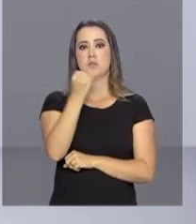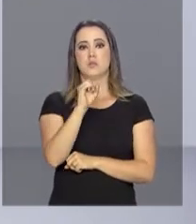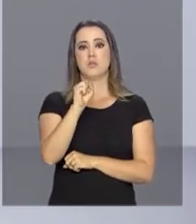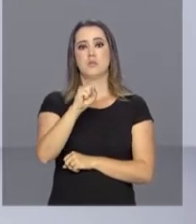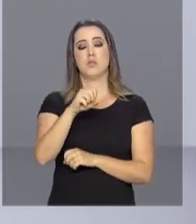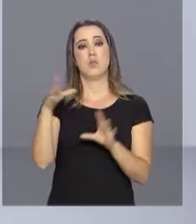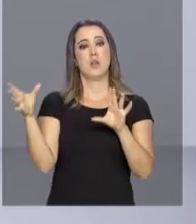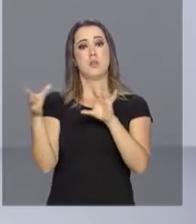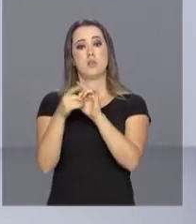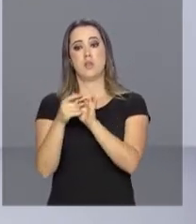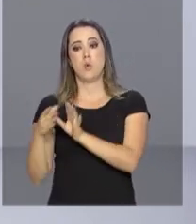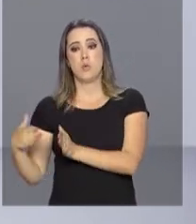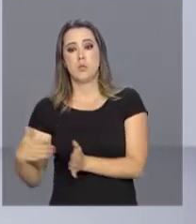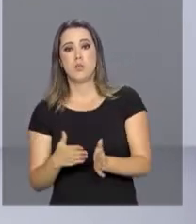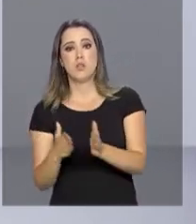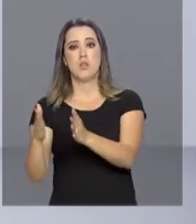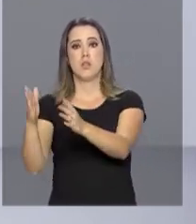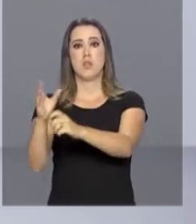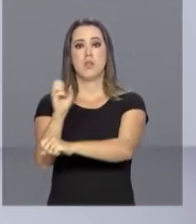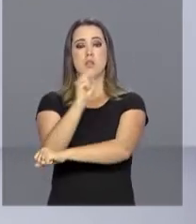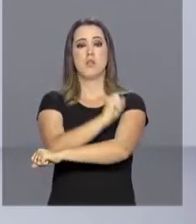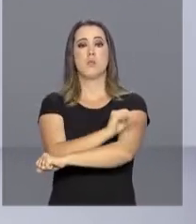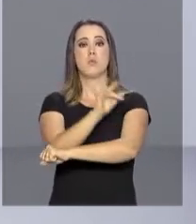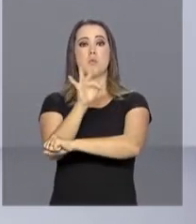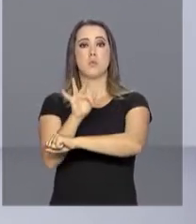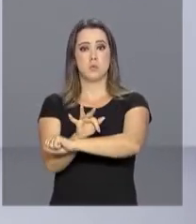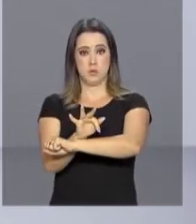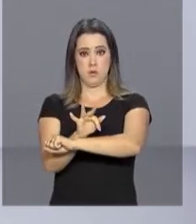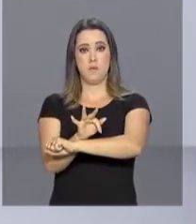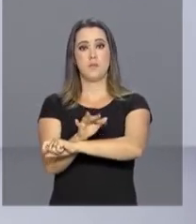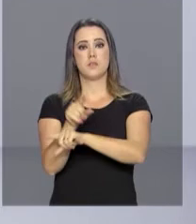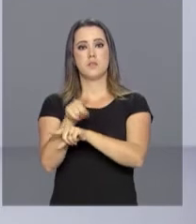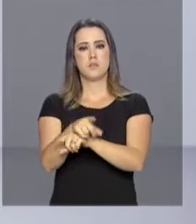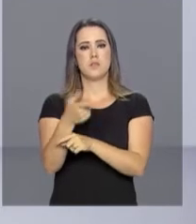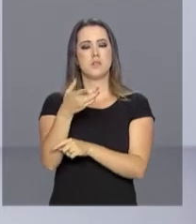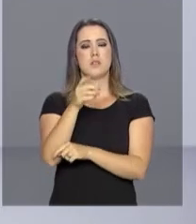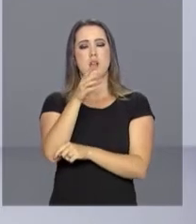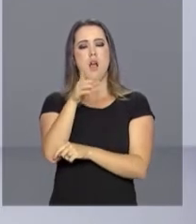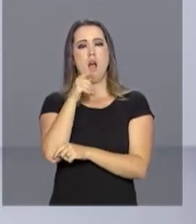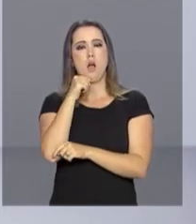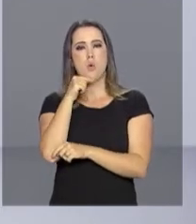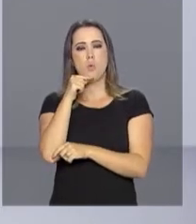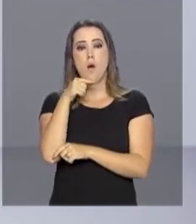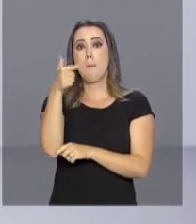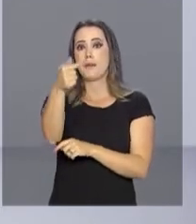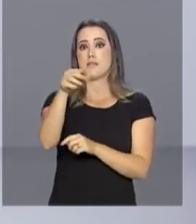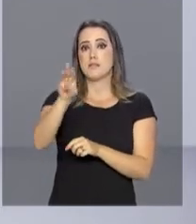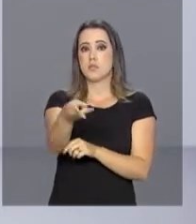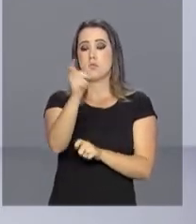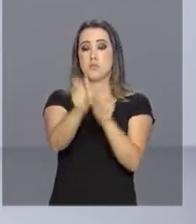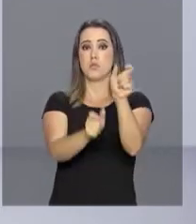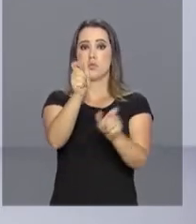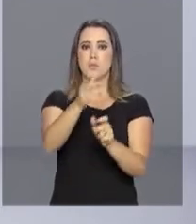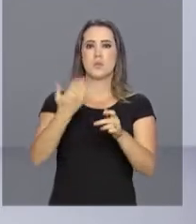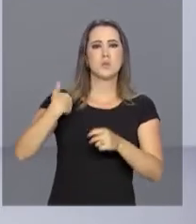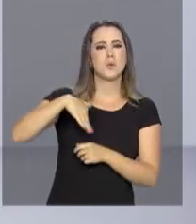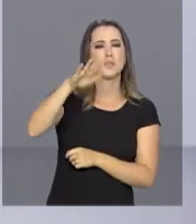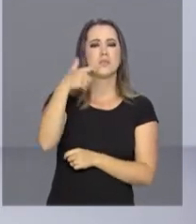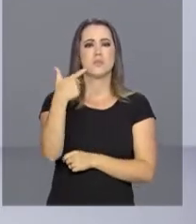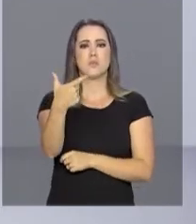é a de integração do São Francisco. O projeto vai levar água do Velho Chico para 7 milhões de pessoas em mais